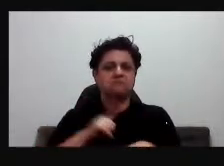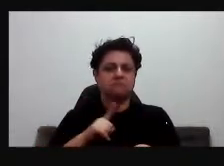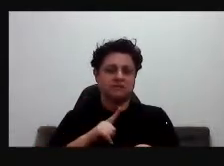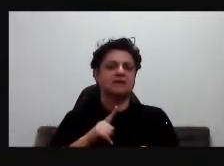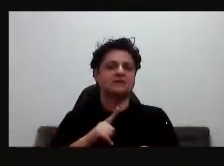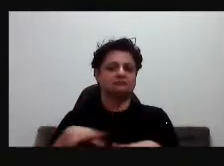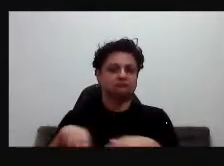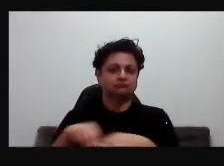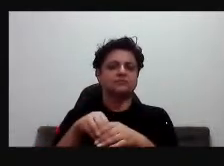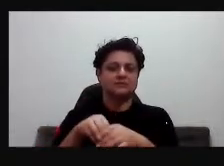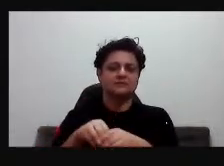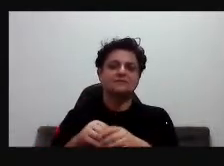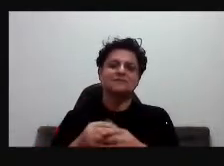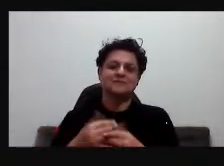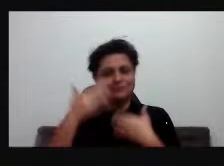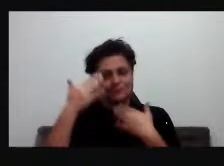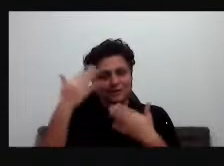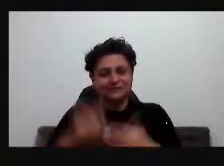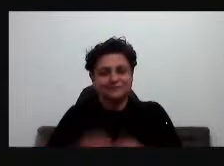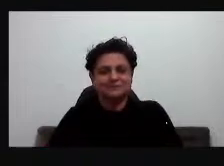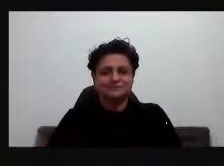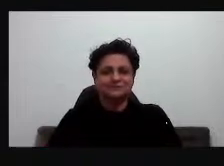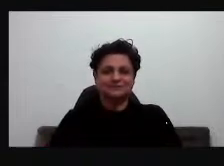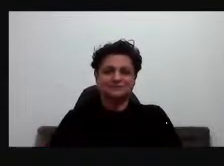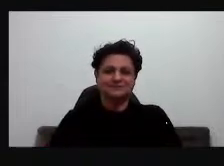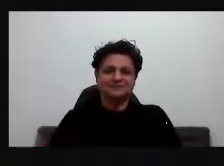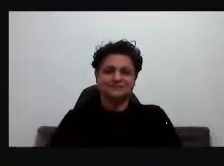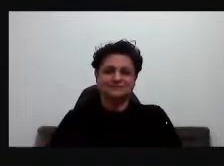much. Thank you, Graham, for your presence.